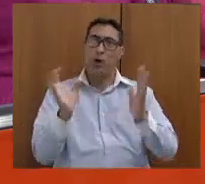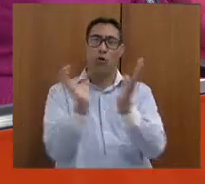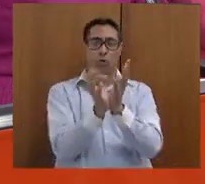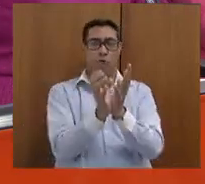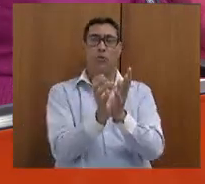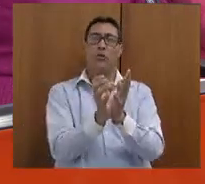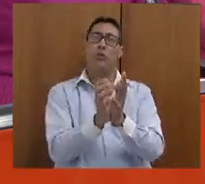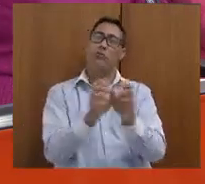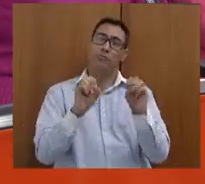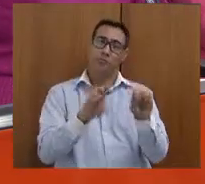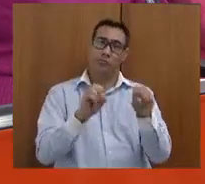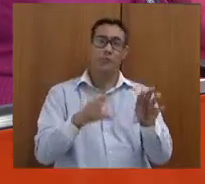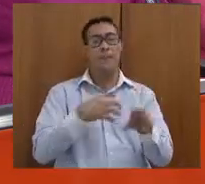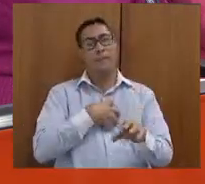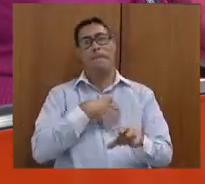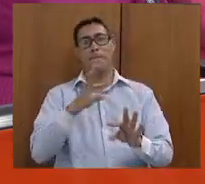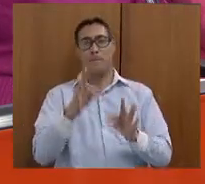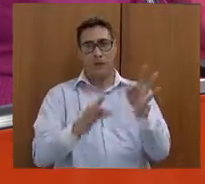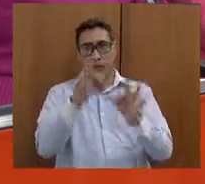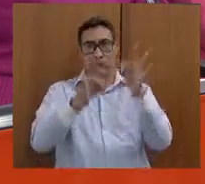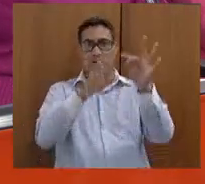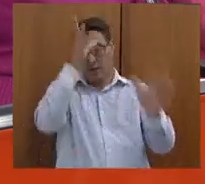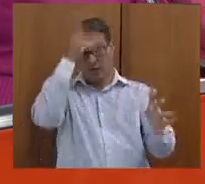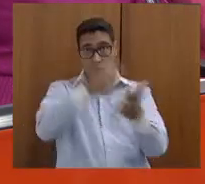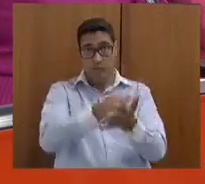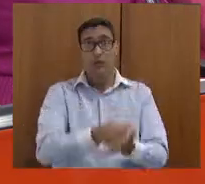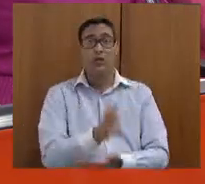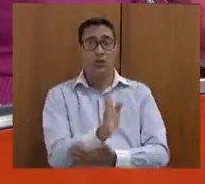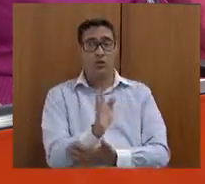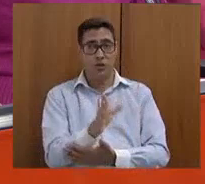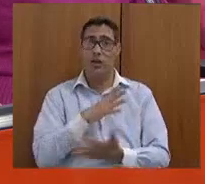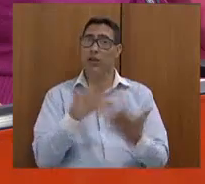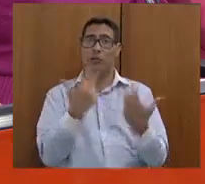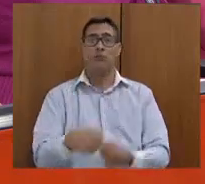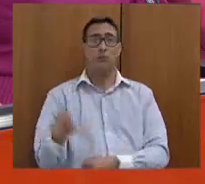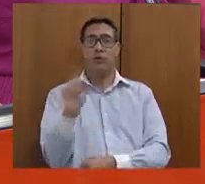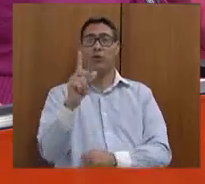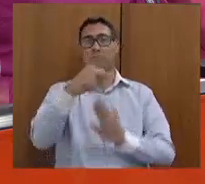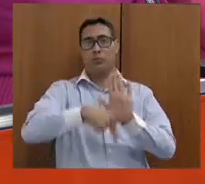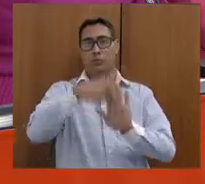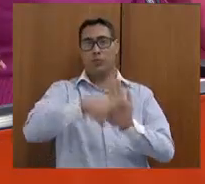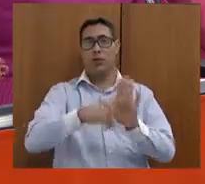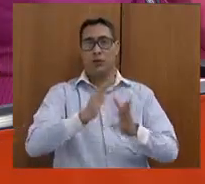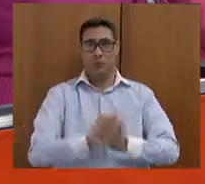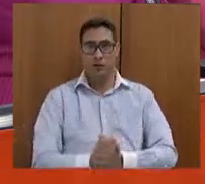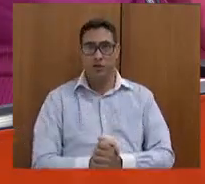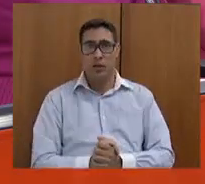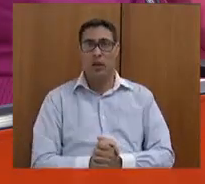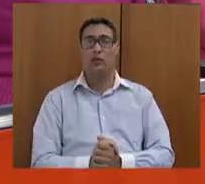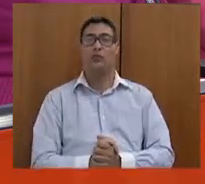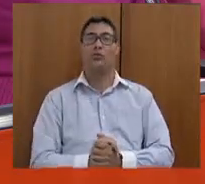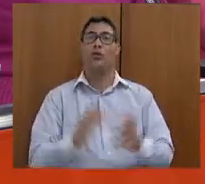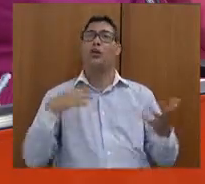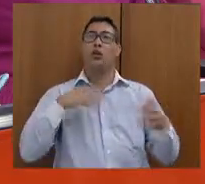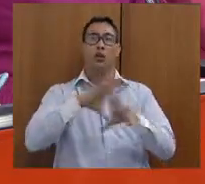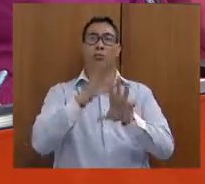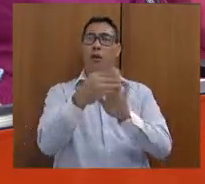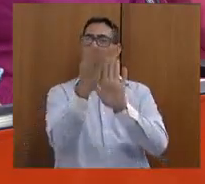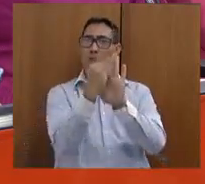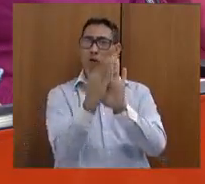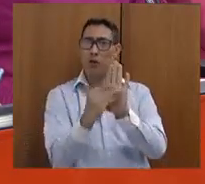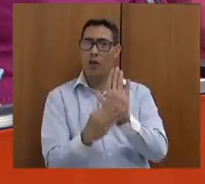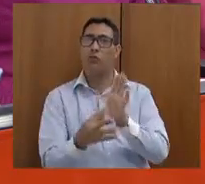Ciência e Tecnologia já se posicionou pela rejeição do projeto é com bastante conteúdo técnico